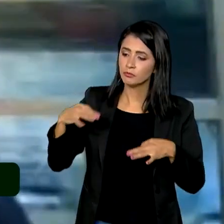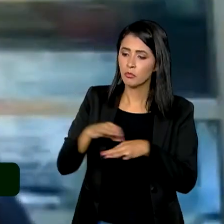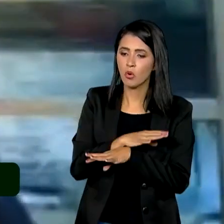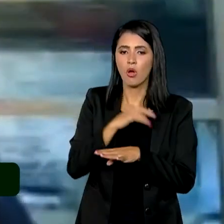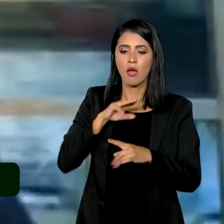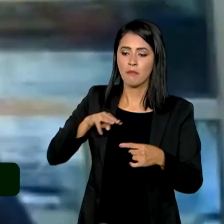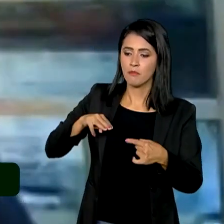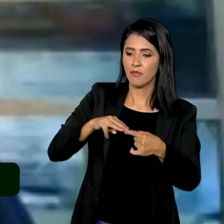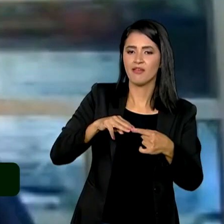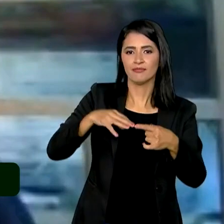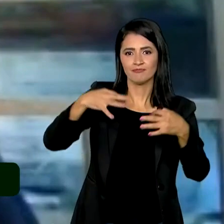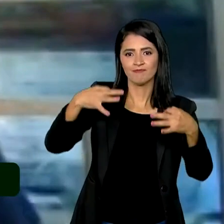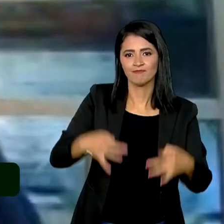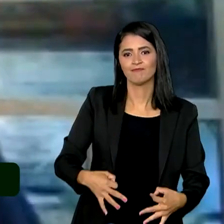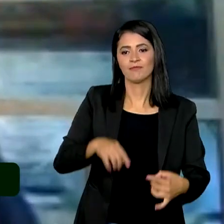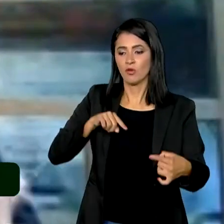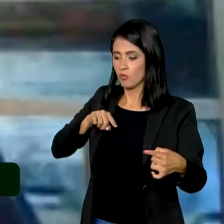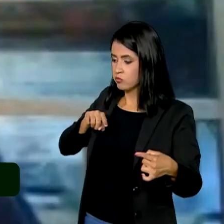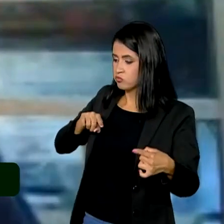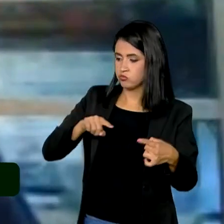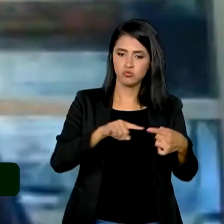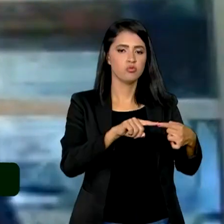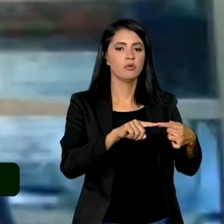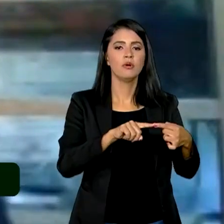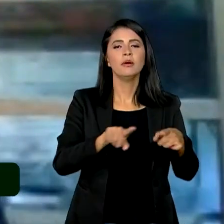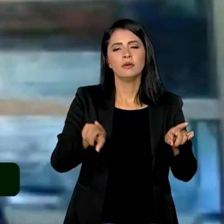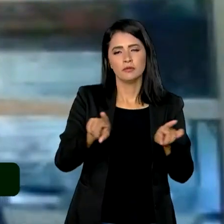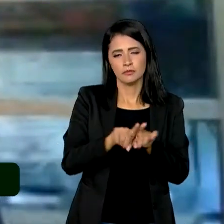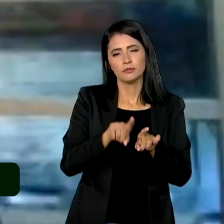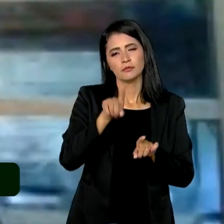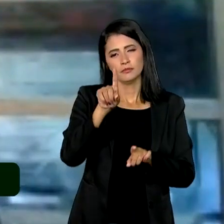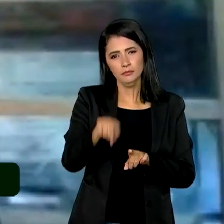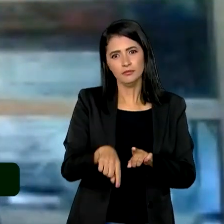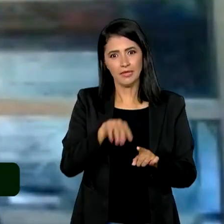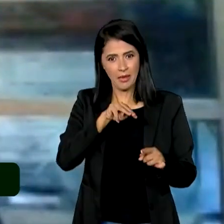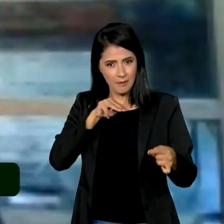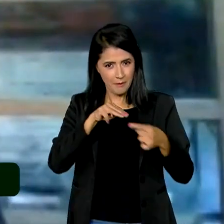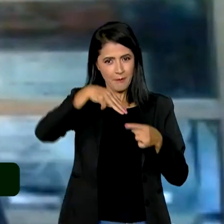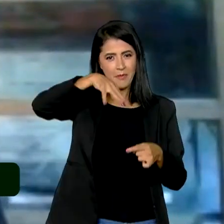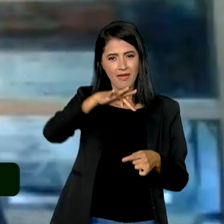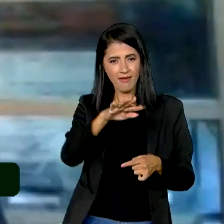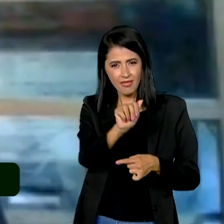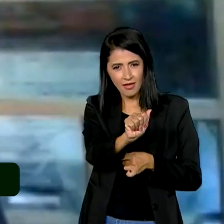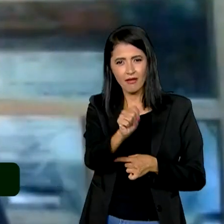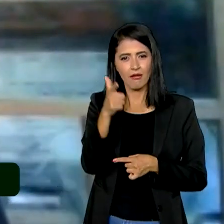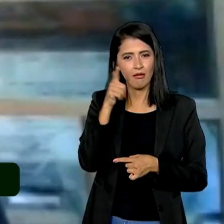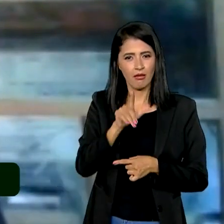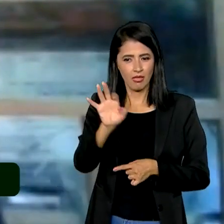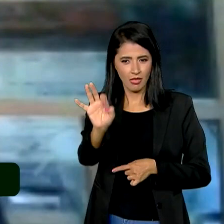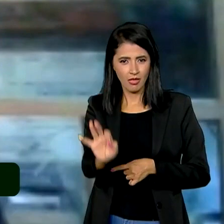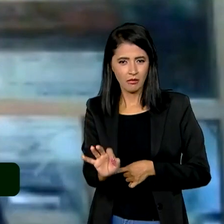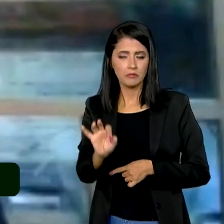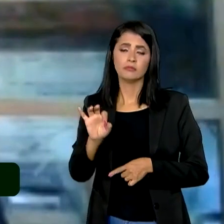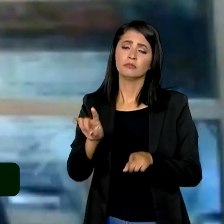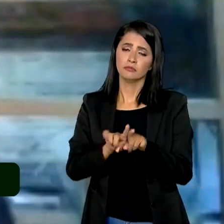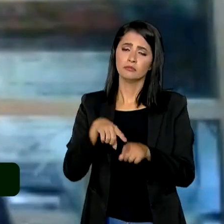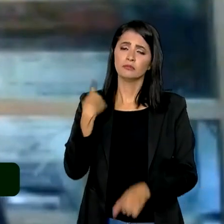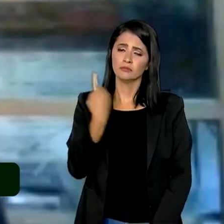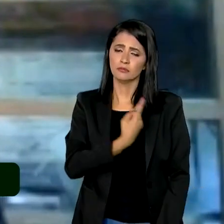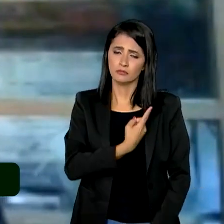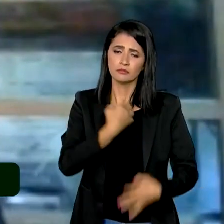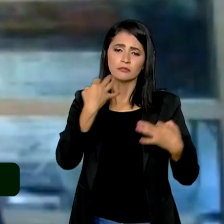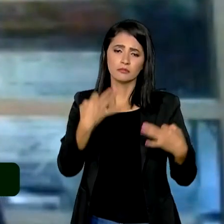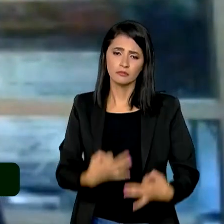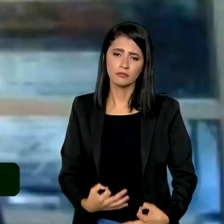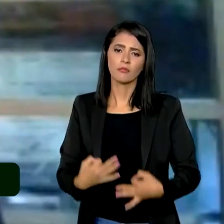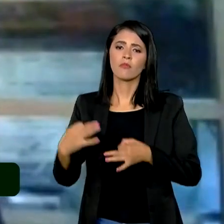a meta inflacionária, mas para além dessa questão da meta, é que a gente está realmente